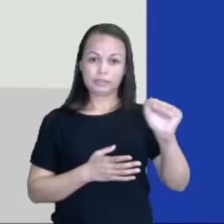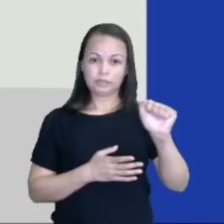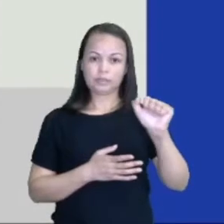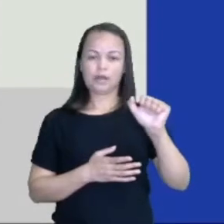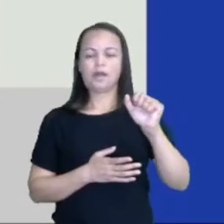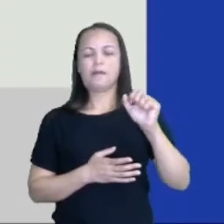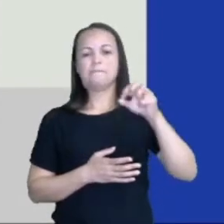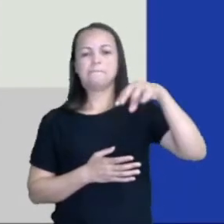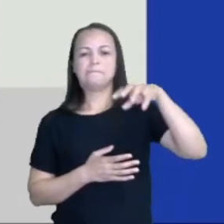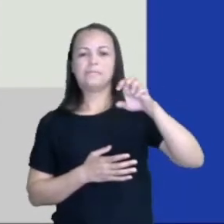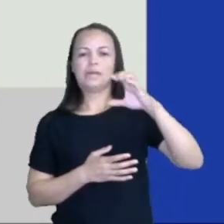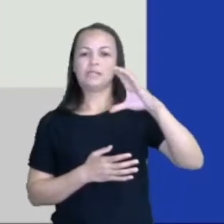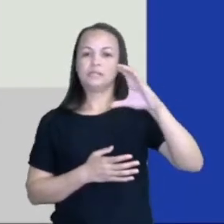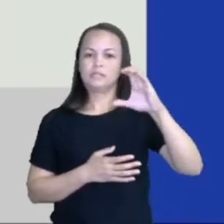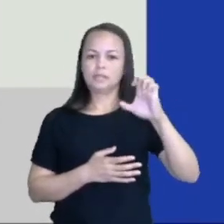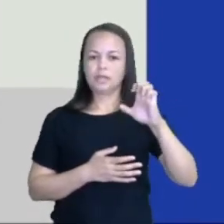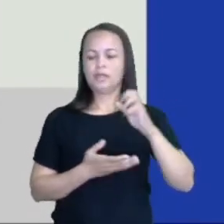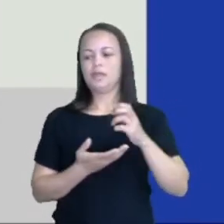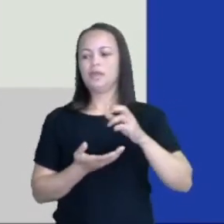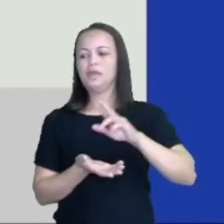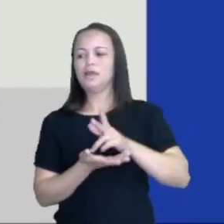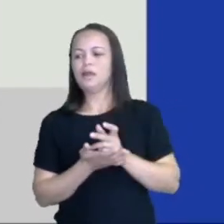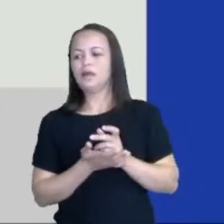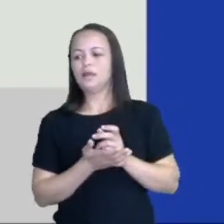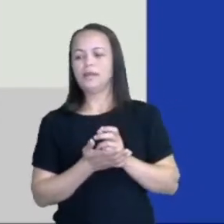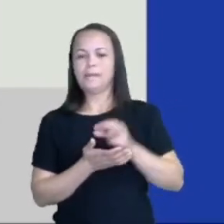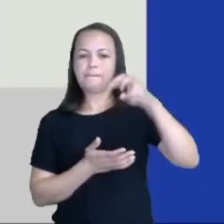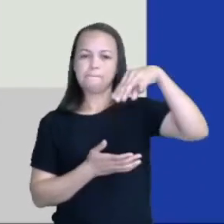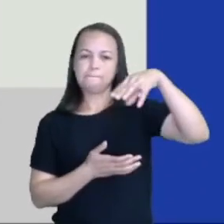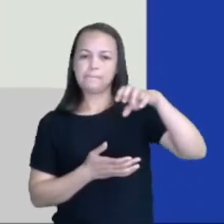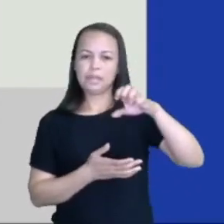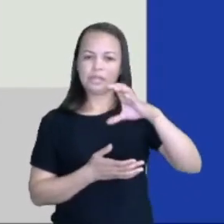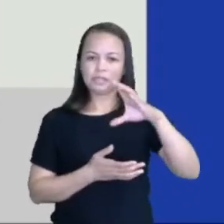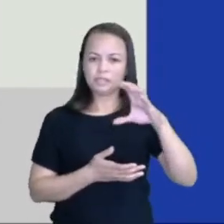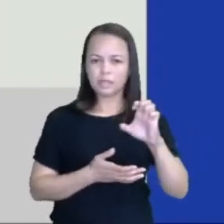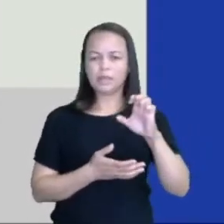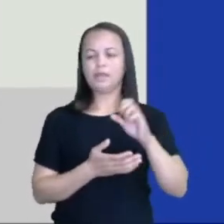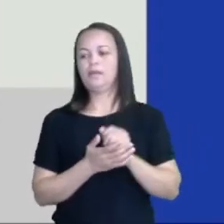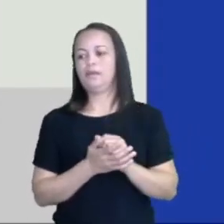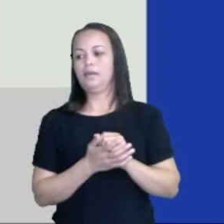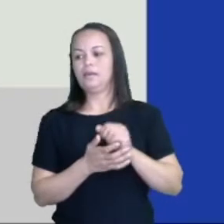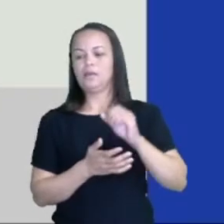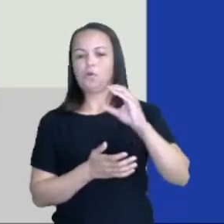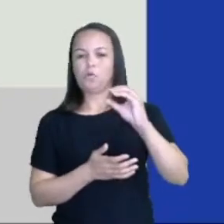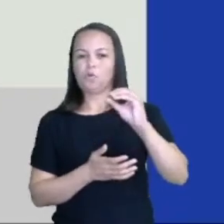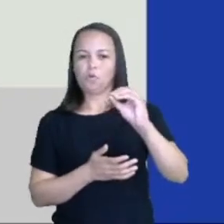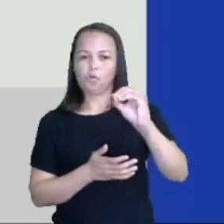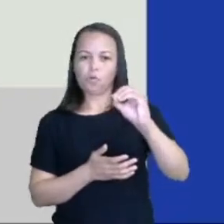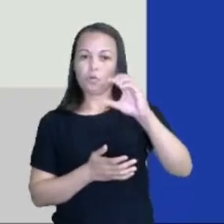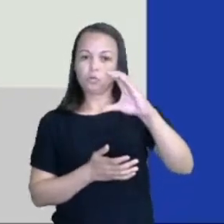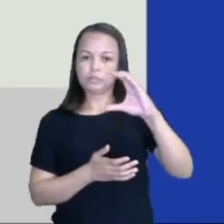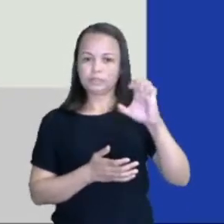o se e se, na informalidade. Percebam que, desde o período colonial